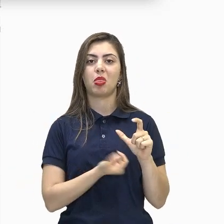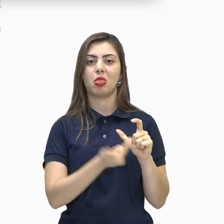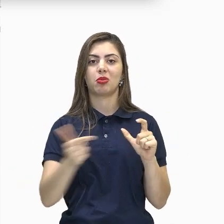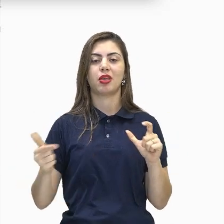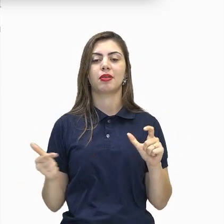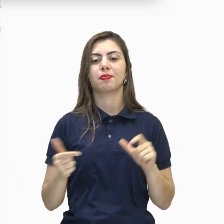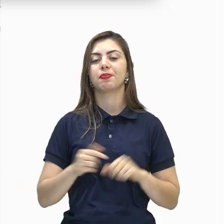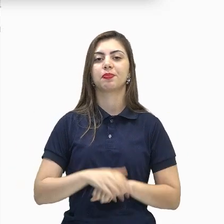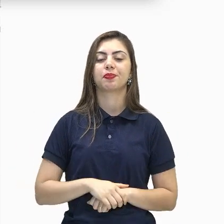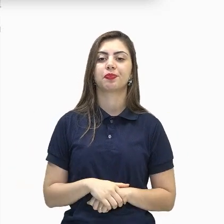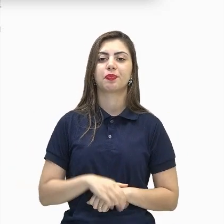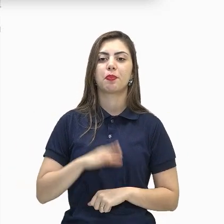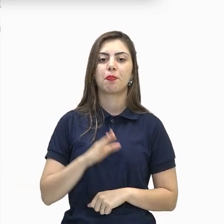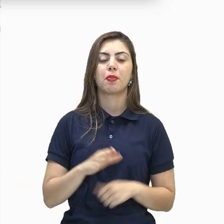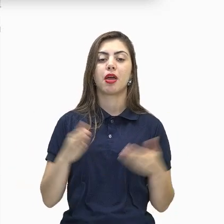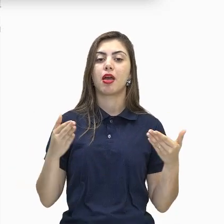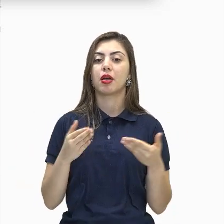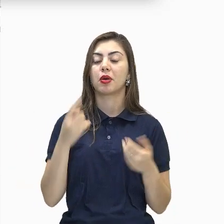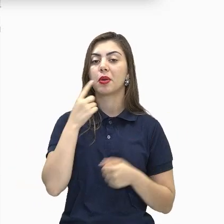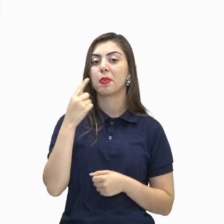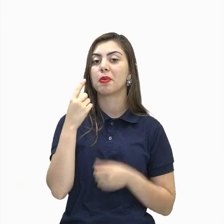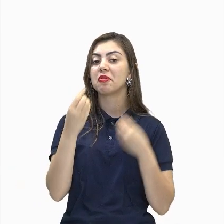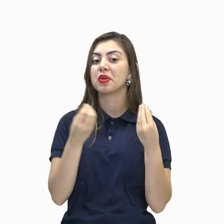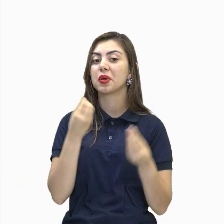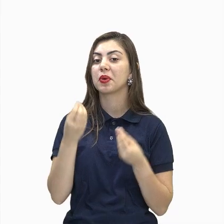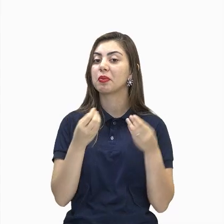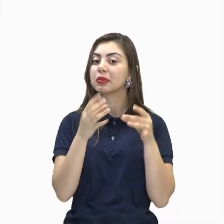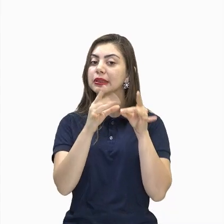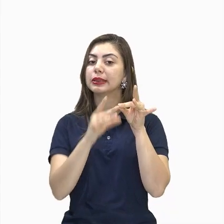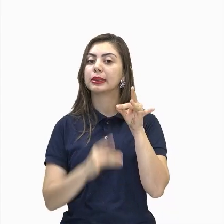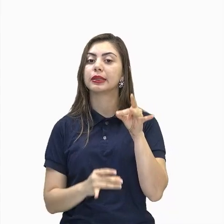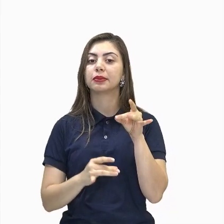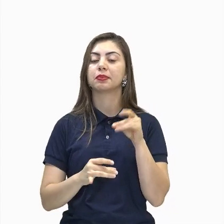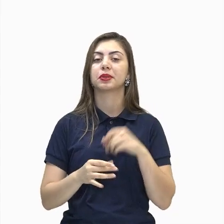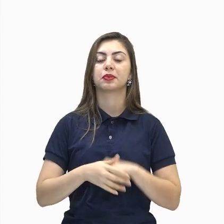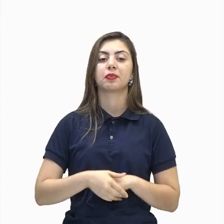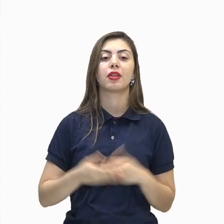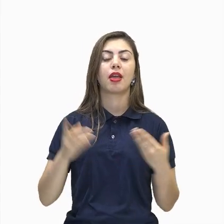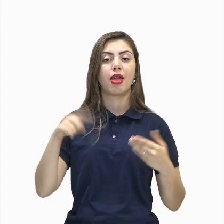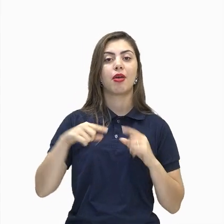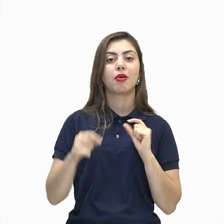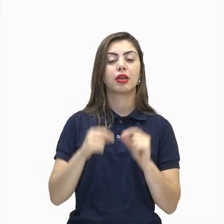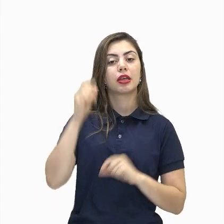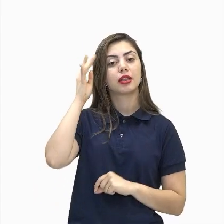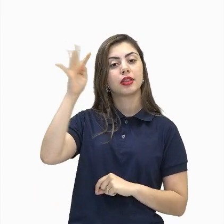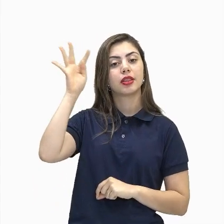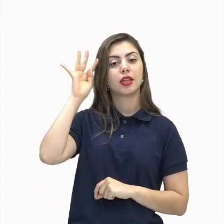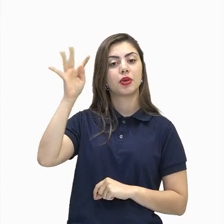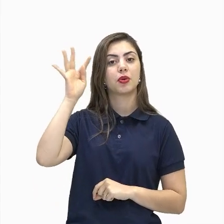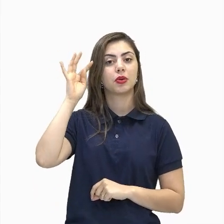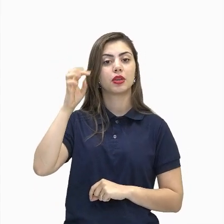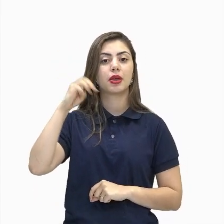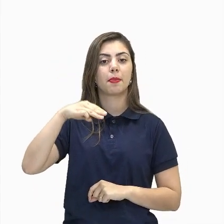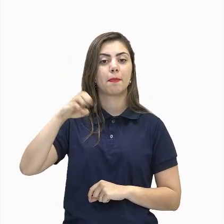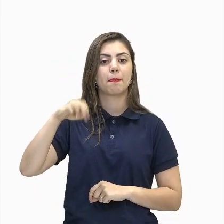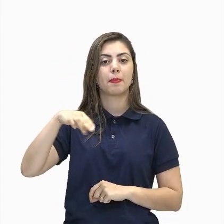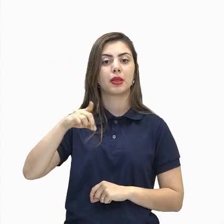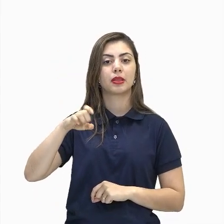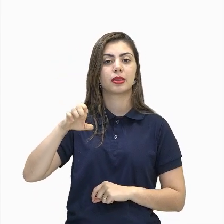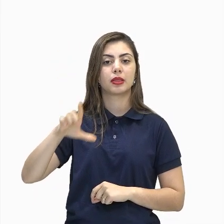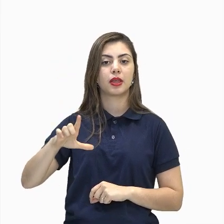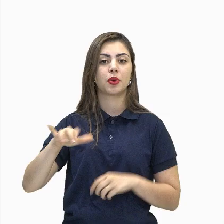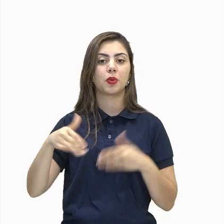Vamos ver então, o que diz essa segunda lei aí, conhecida como lei da segregação independente dos genes ou